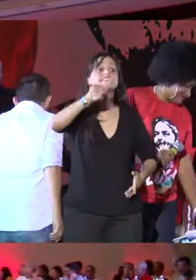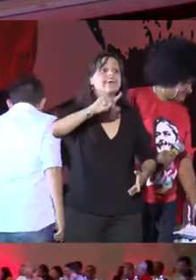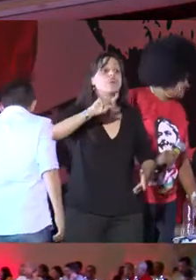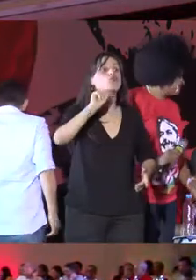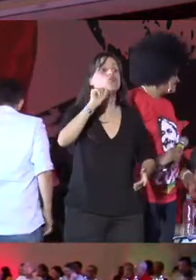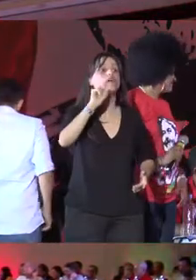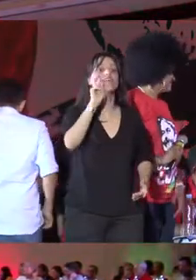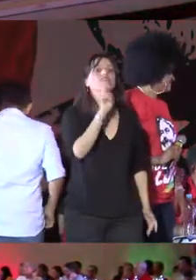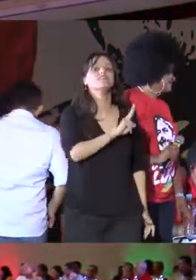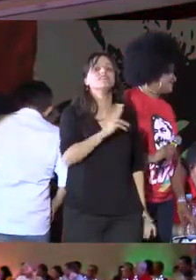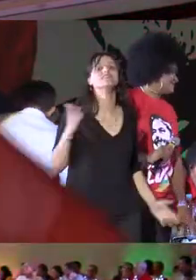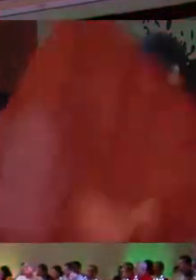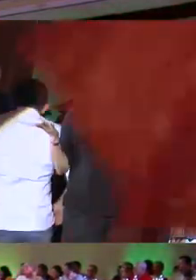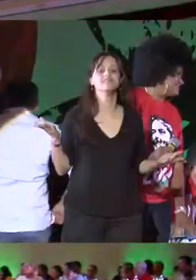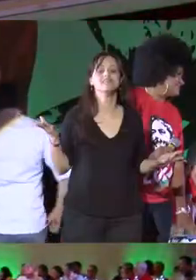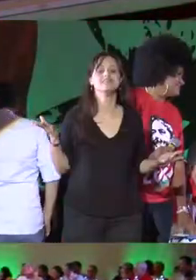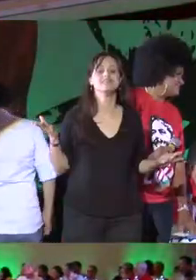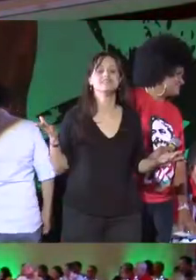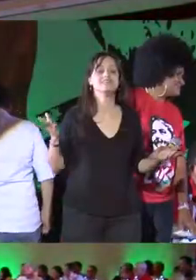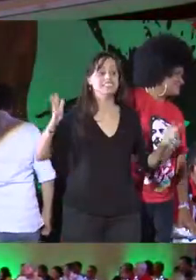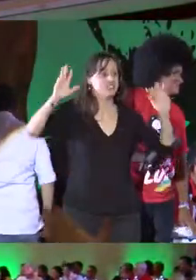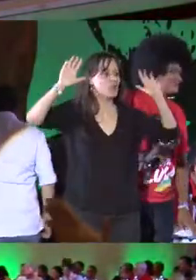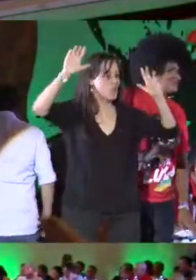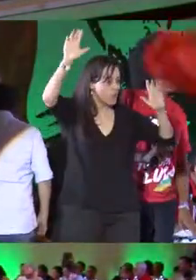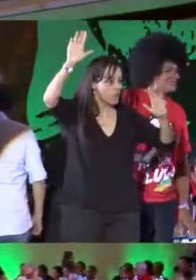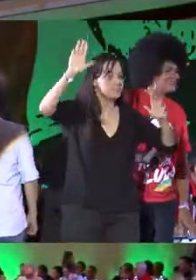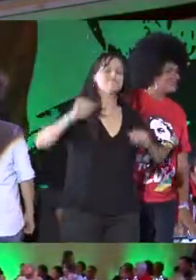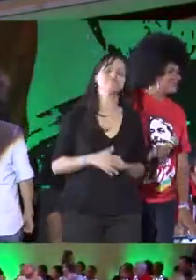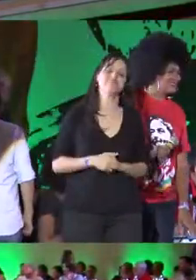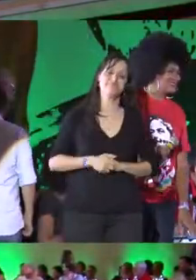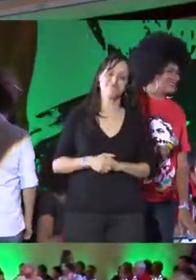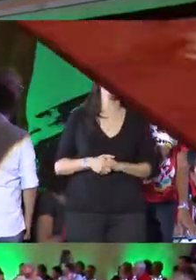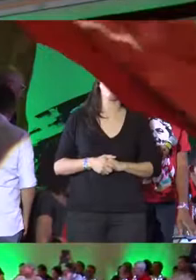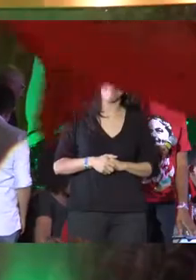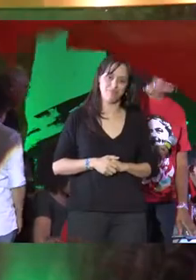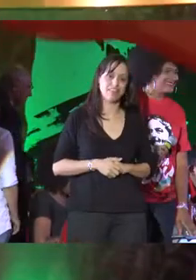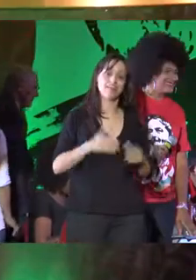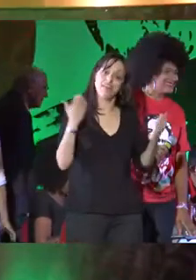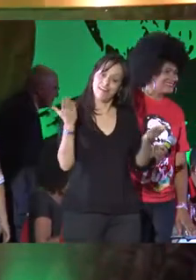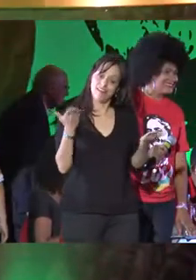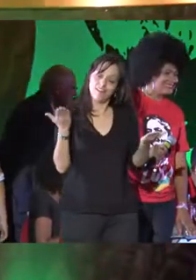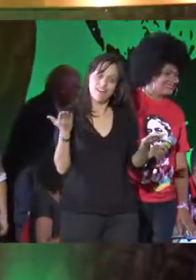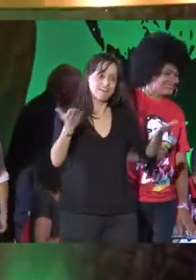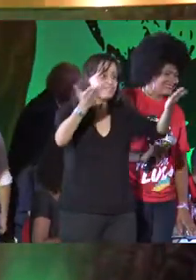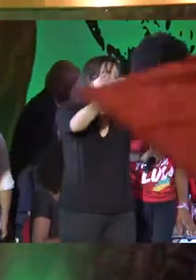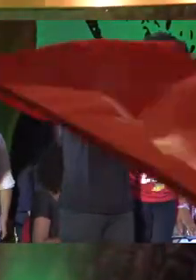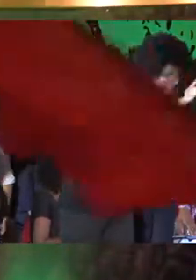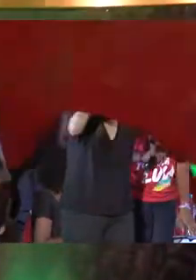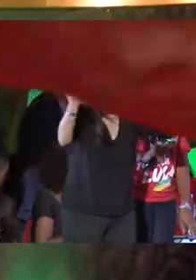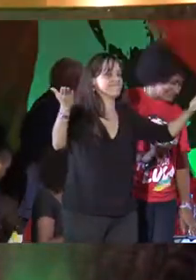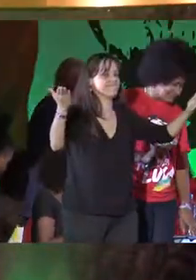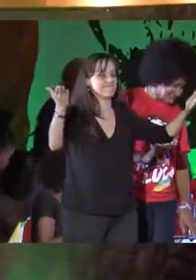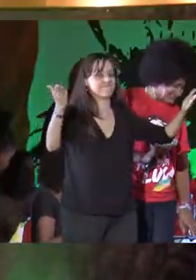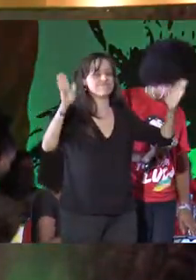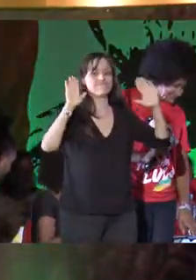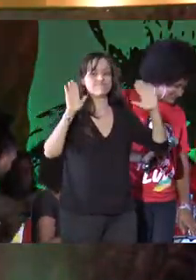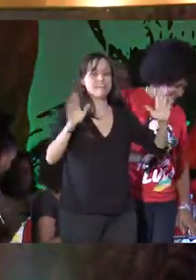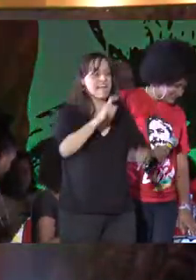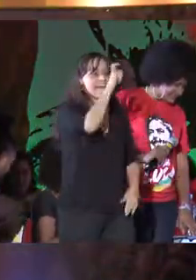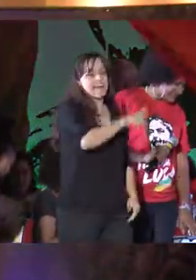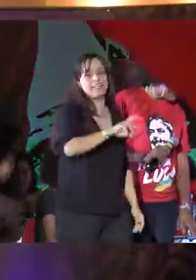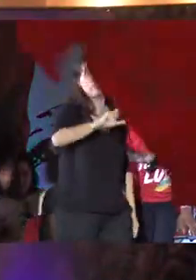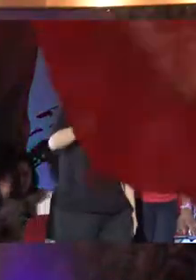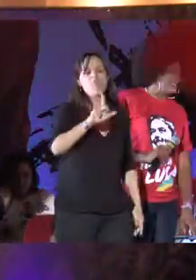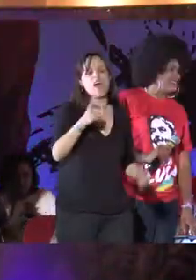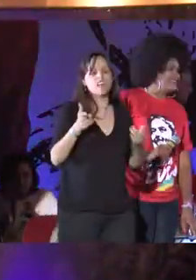Quem que vocês querem? Então agora, companheirada, aquele que não é um plano, mas é um projeto, é o